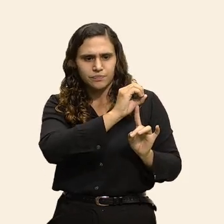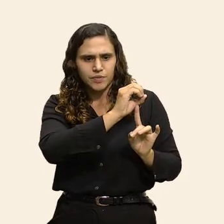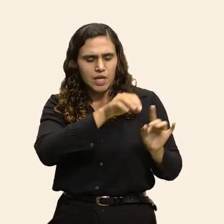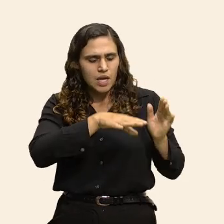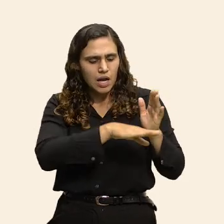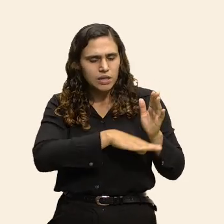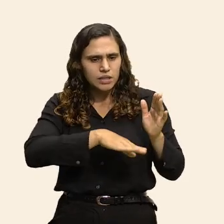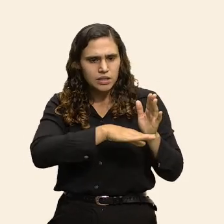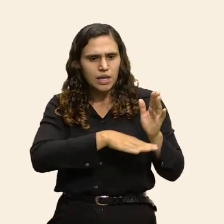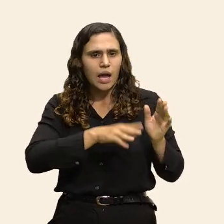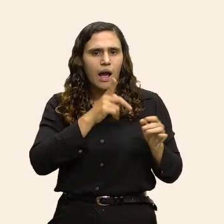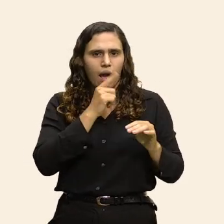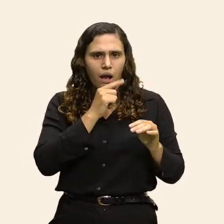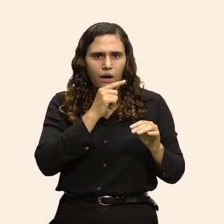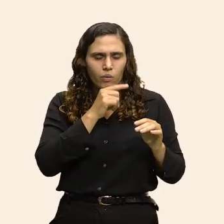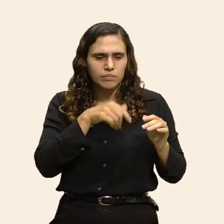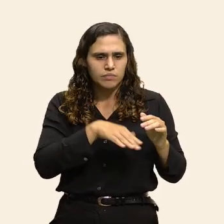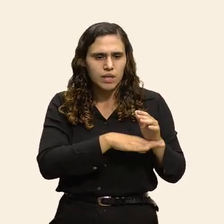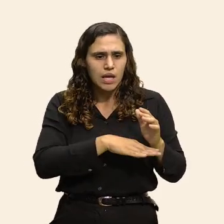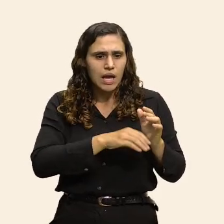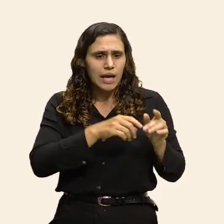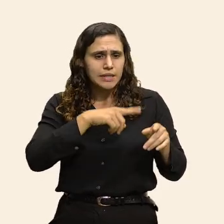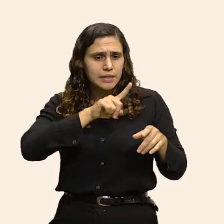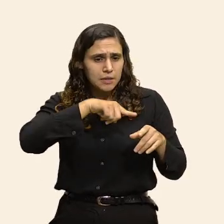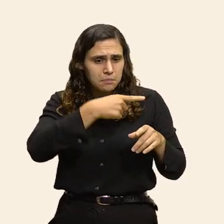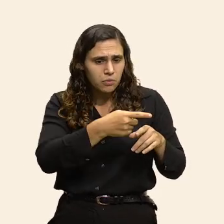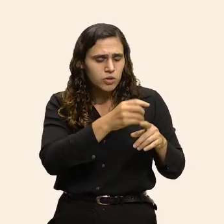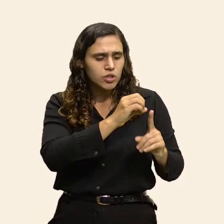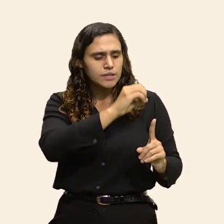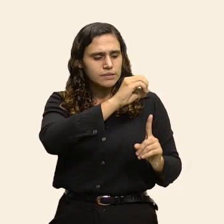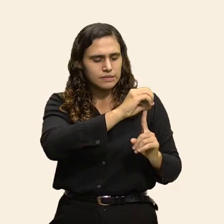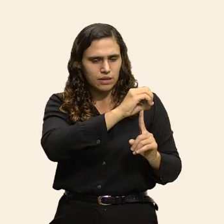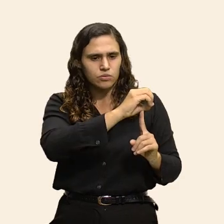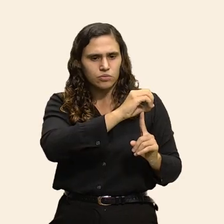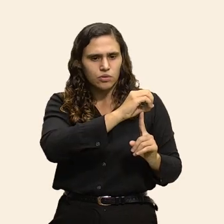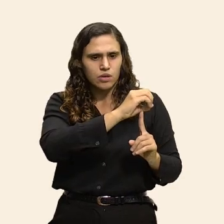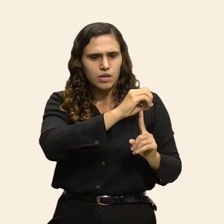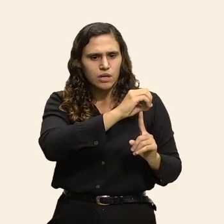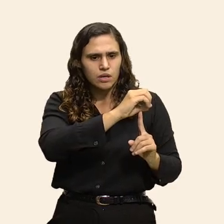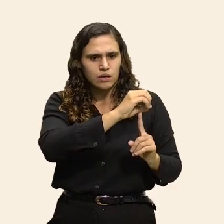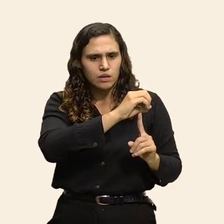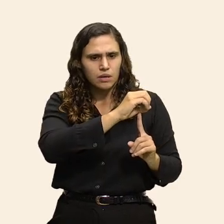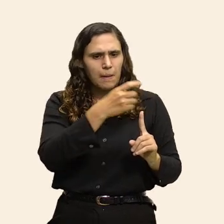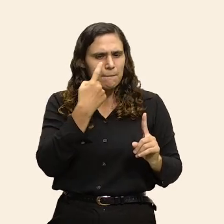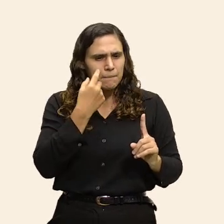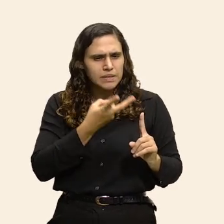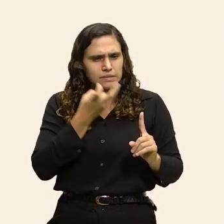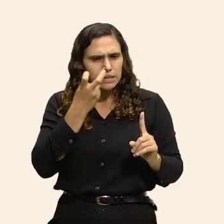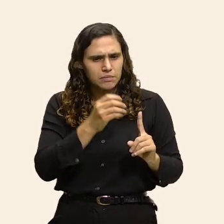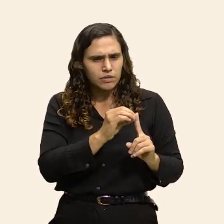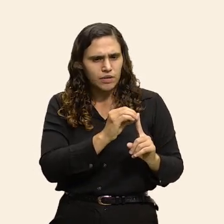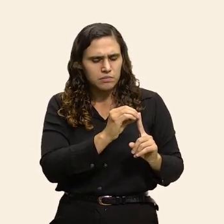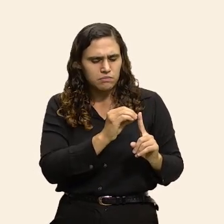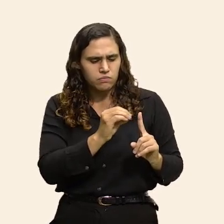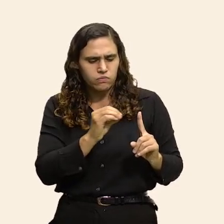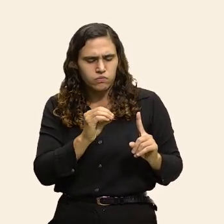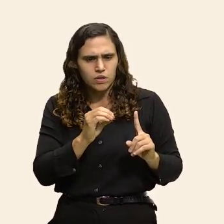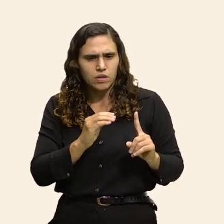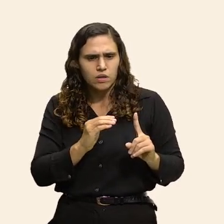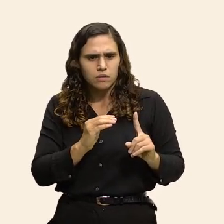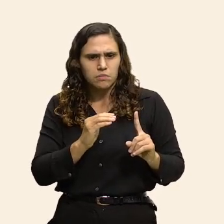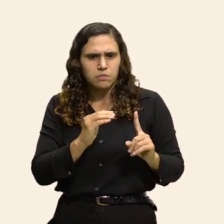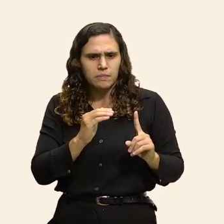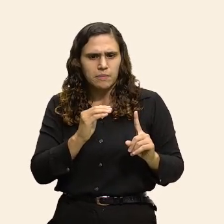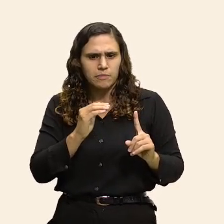água. Depois ela fica em 0 e aí nós observamos aqui que ela vai aumentando, né, o calor que eu